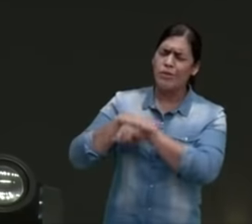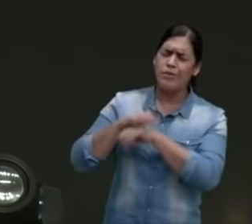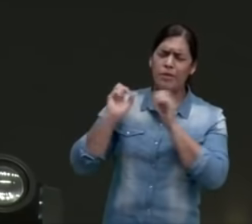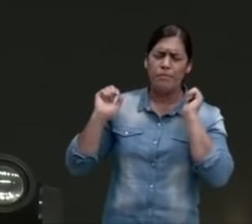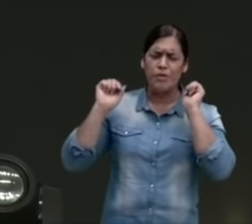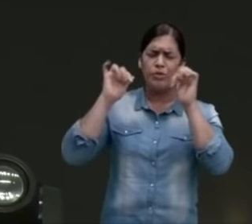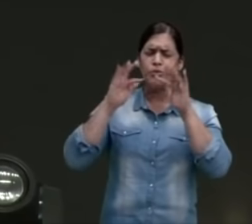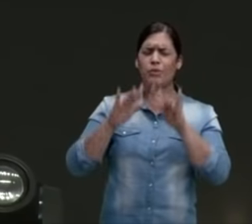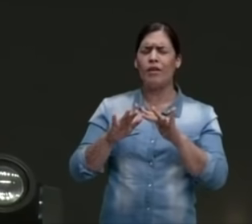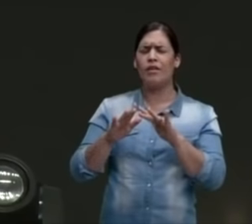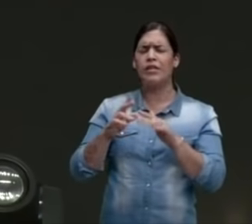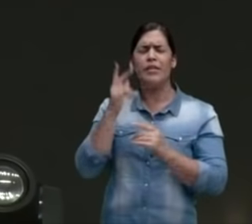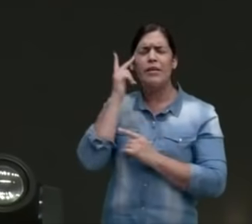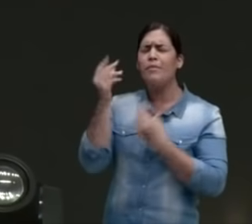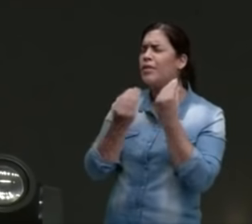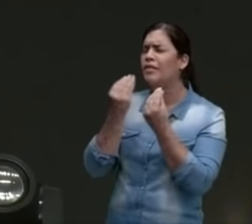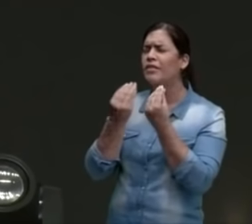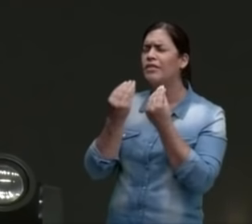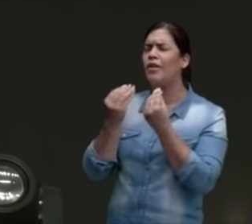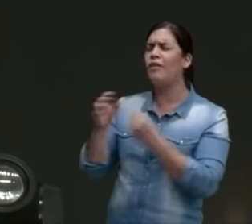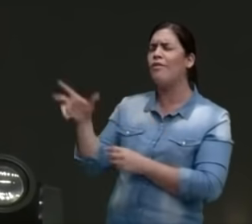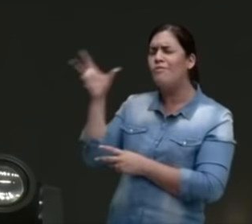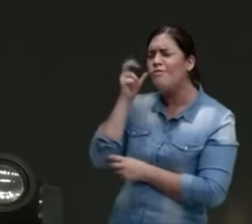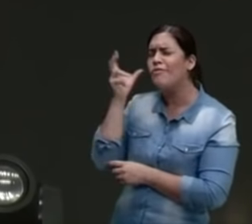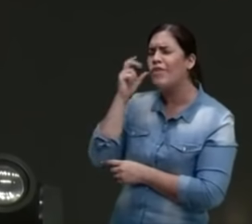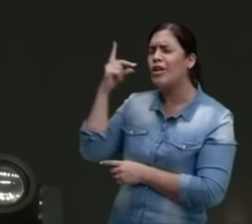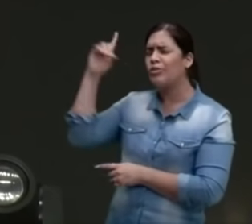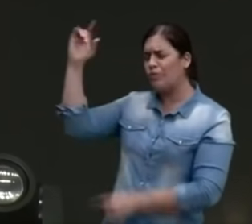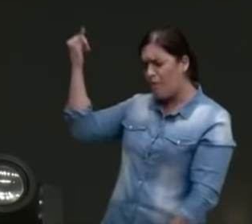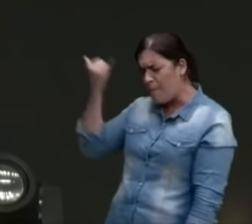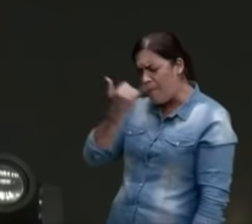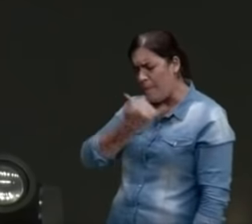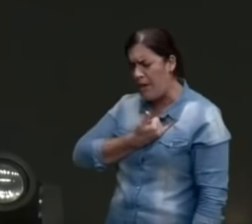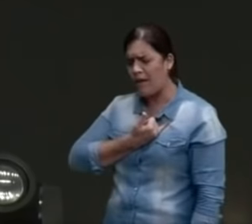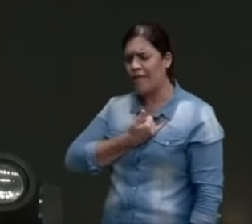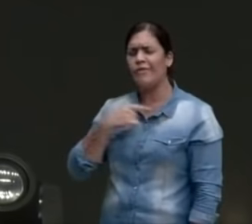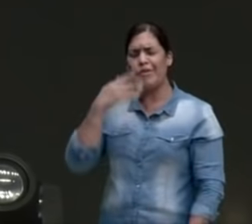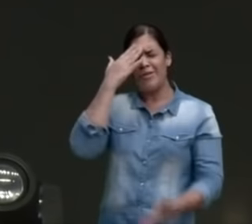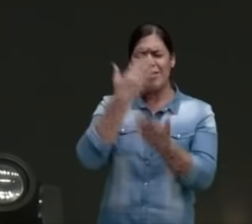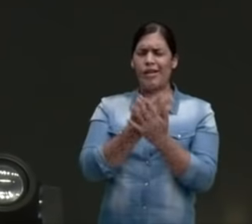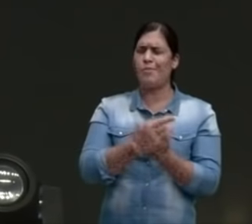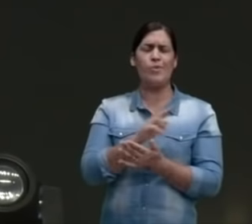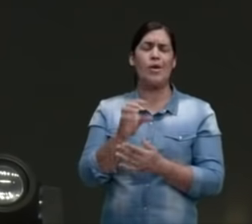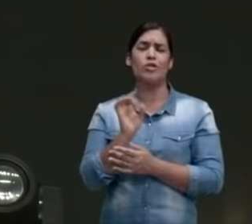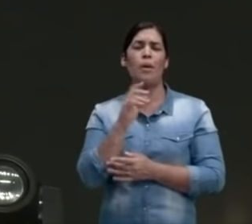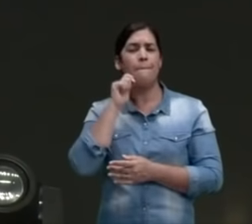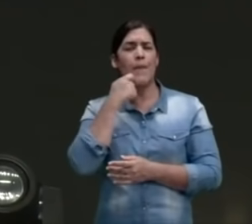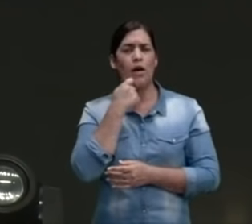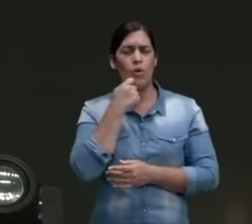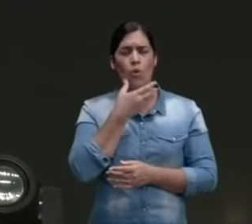abençoada para ouvir a Tua mensagem, Pai, a Tua palavra, porque nós cremos que nem só de pão viverá o